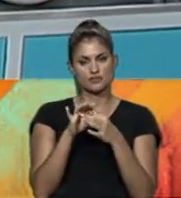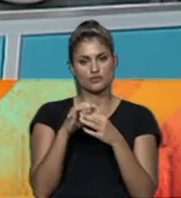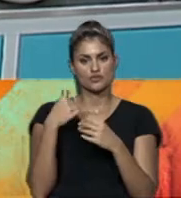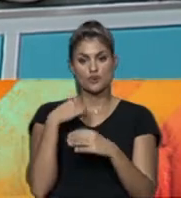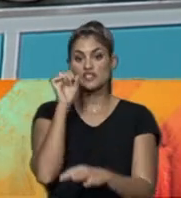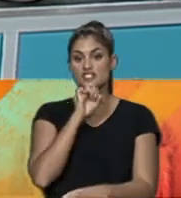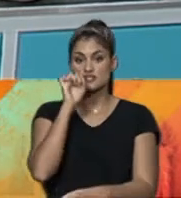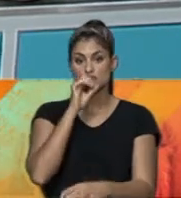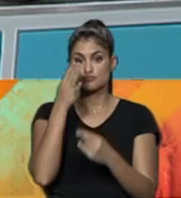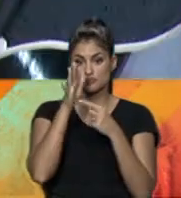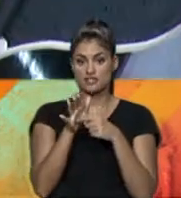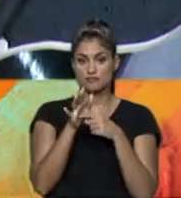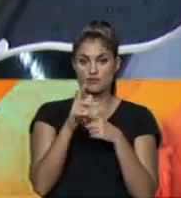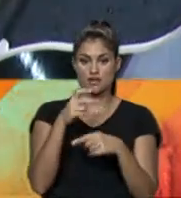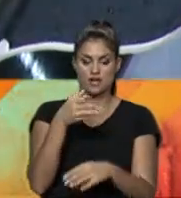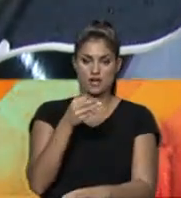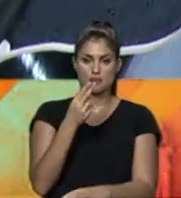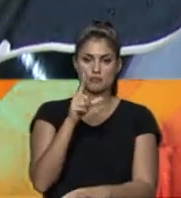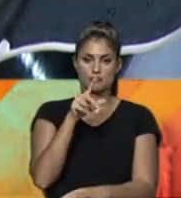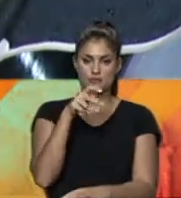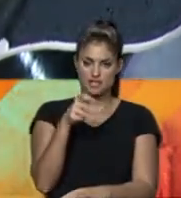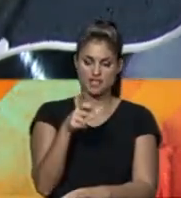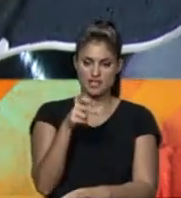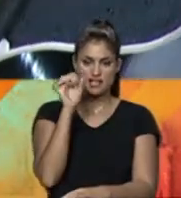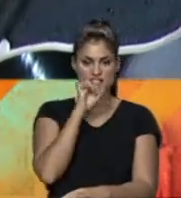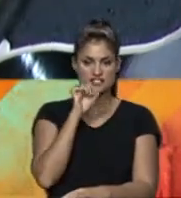de cenouras, por exemplo, da Apulia, não é? Que são aquelas cenouras